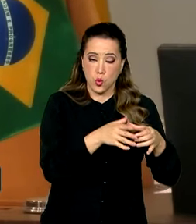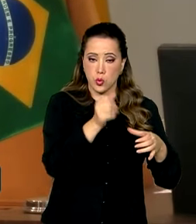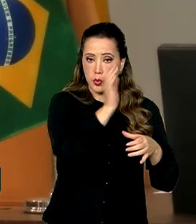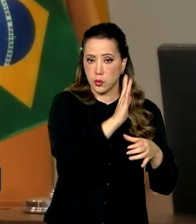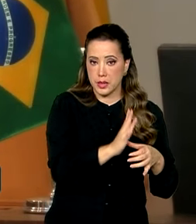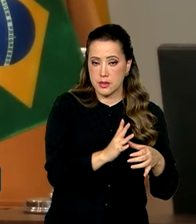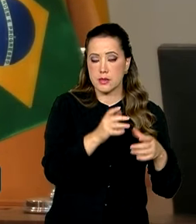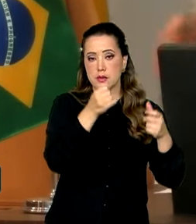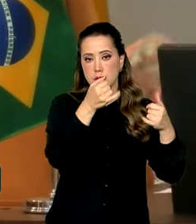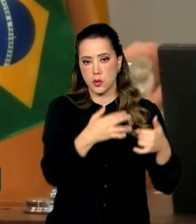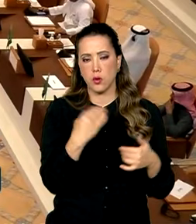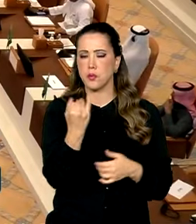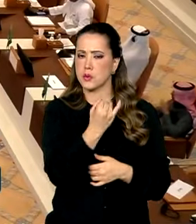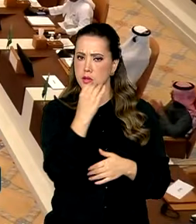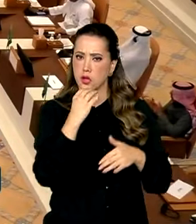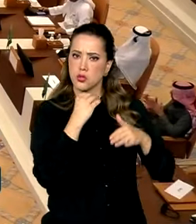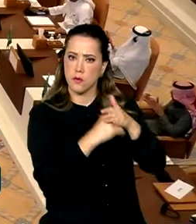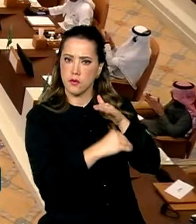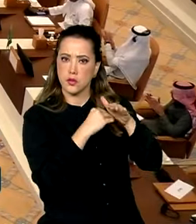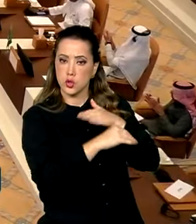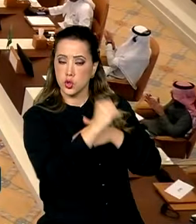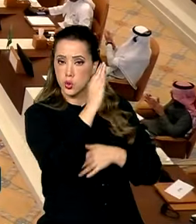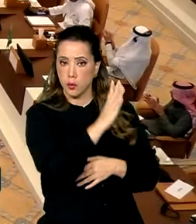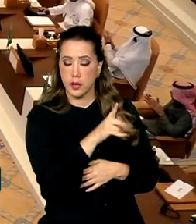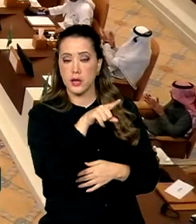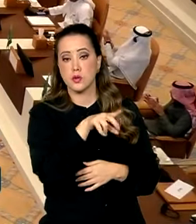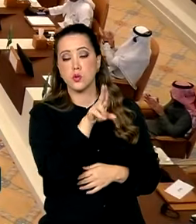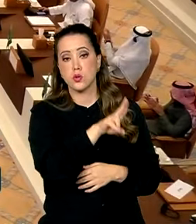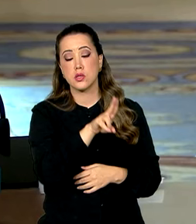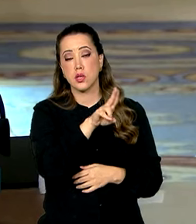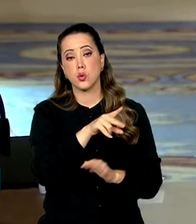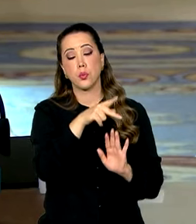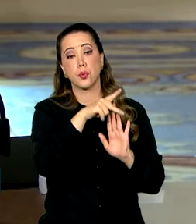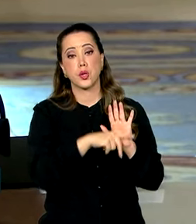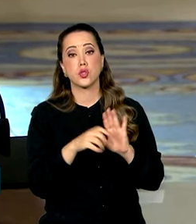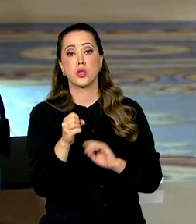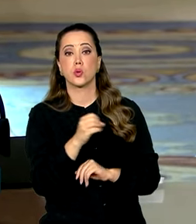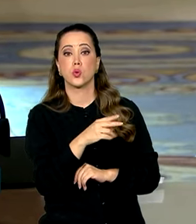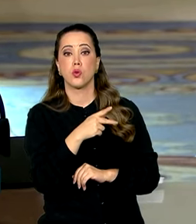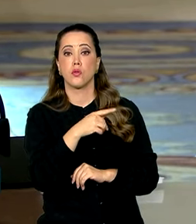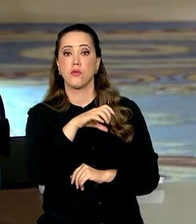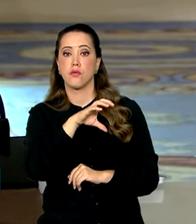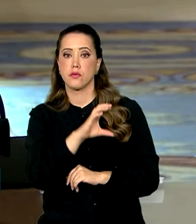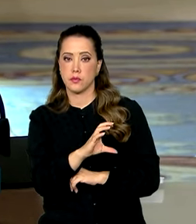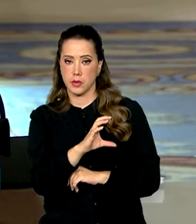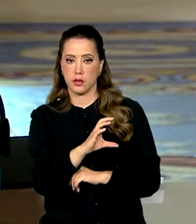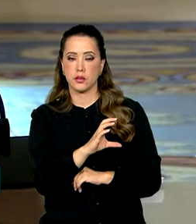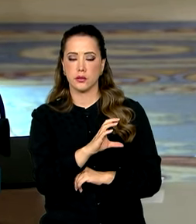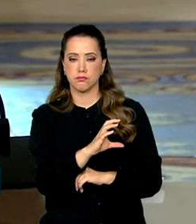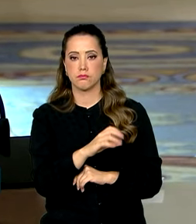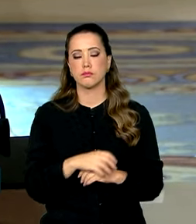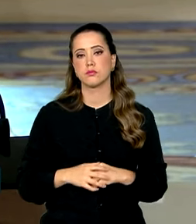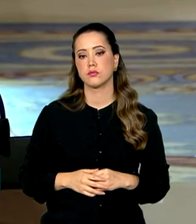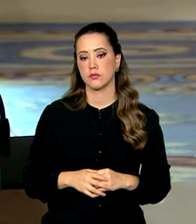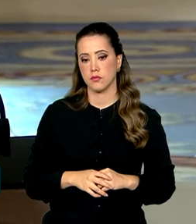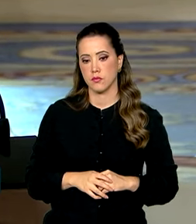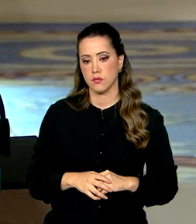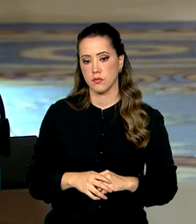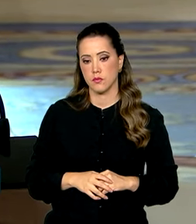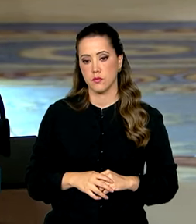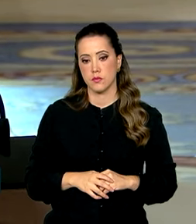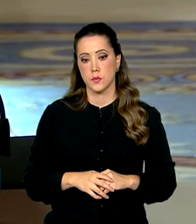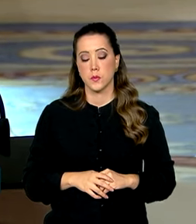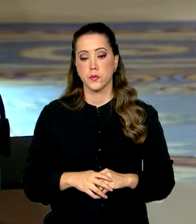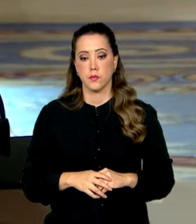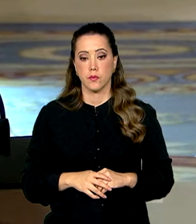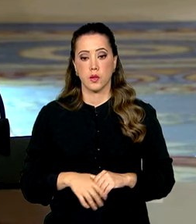possibilidades de investimentos no Brasil por meio de projetos do novo PAC, o Programa de Aceleração do Crescimento. O Brasil,